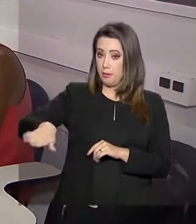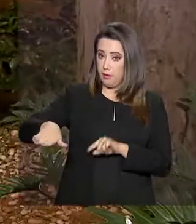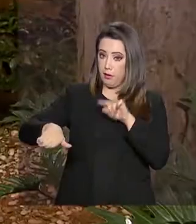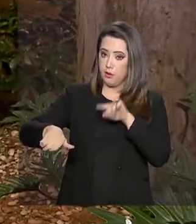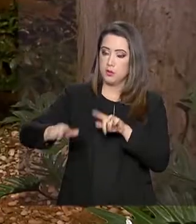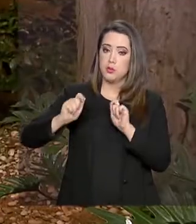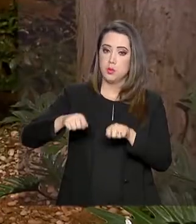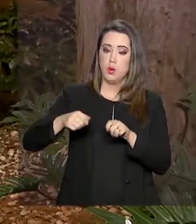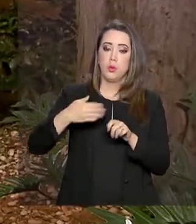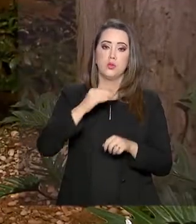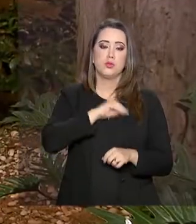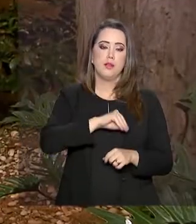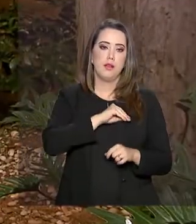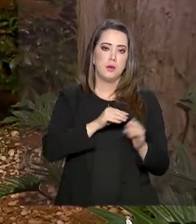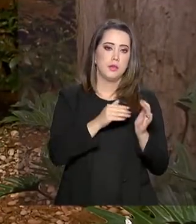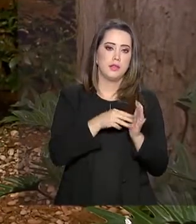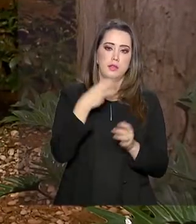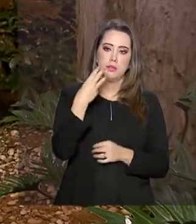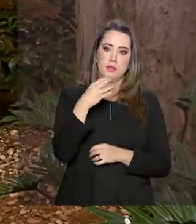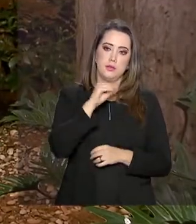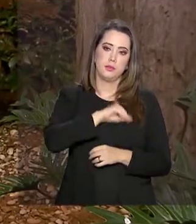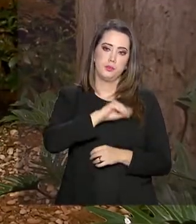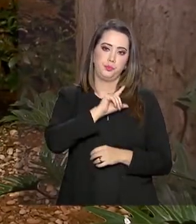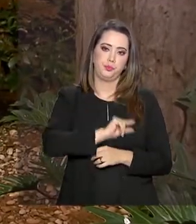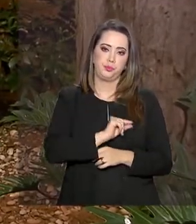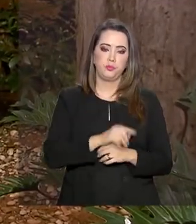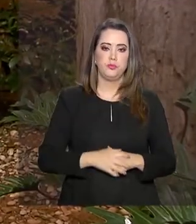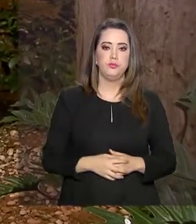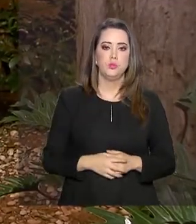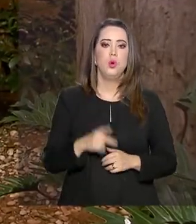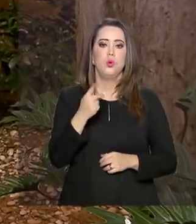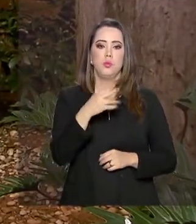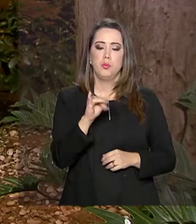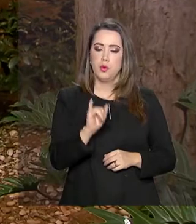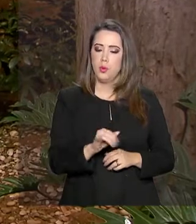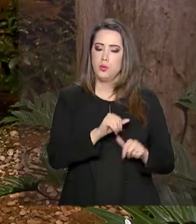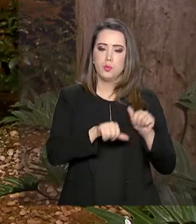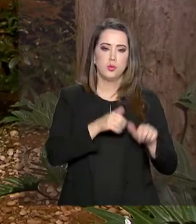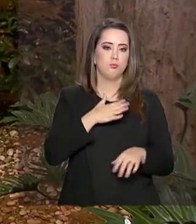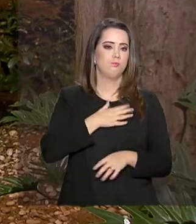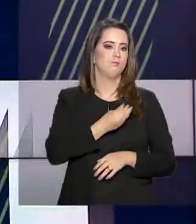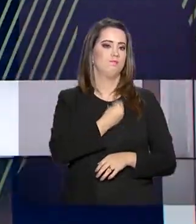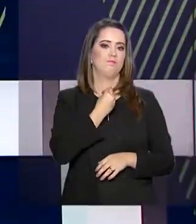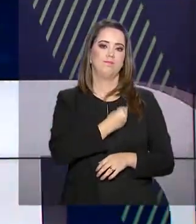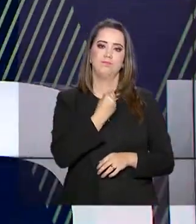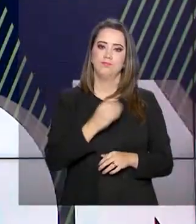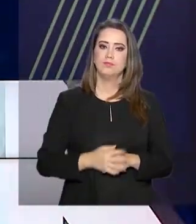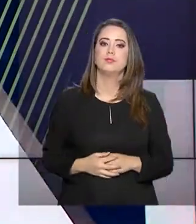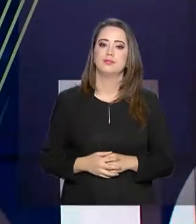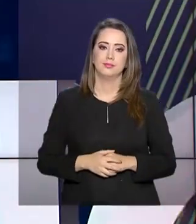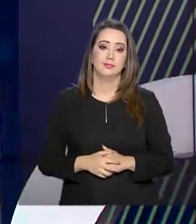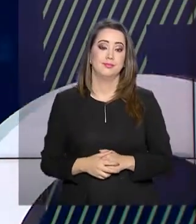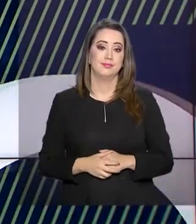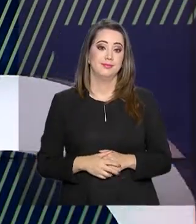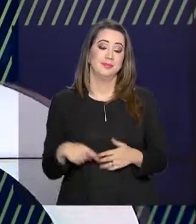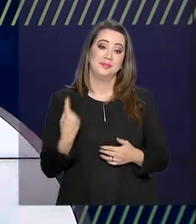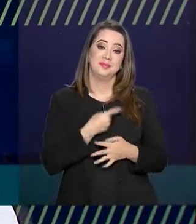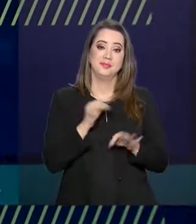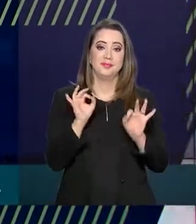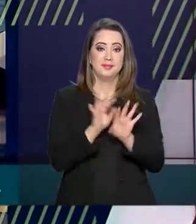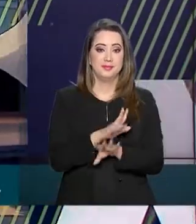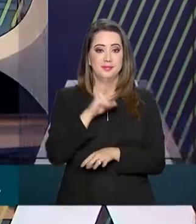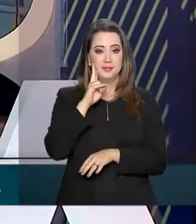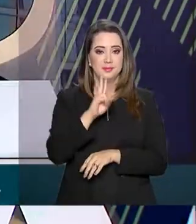mínimos. O ProUni mudou a minha vida e que se não fosse por ele, eu não teria entrado na universidade e não seria quem eu sou hoje. E o governo agora